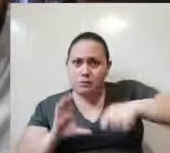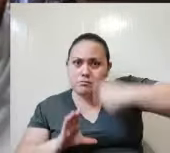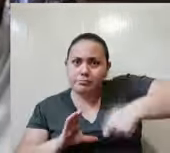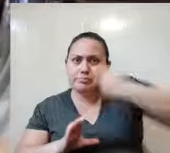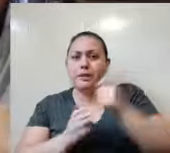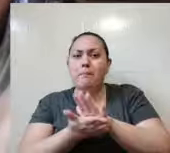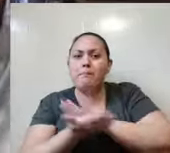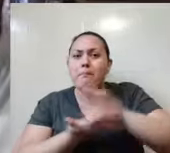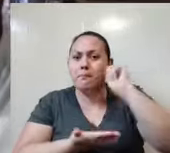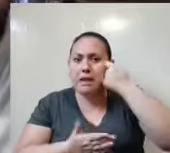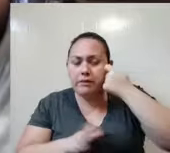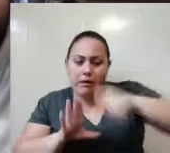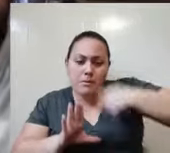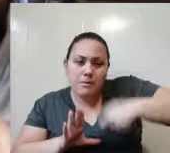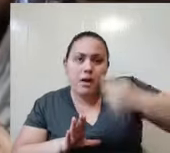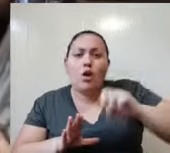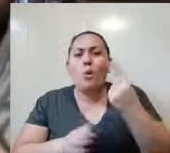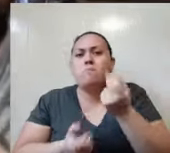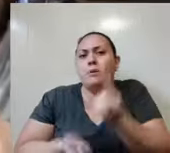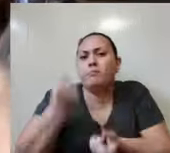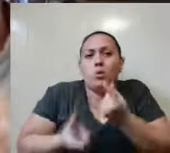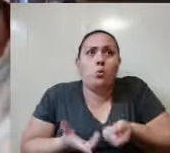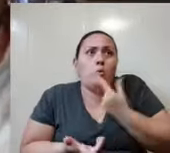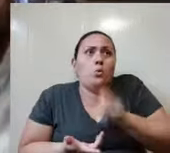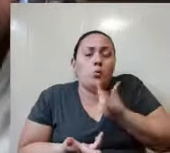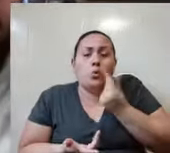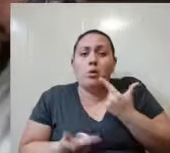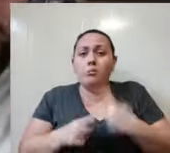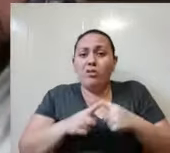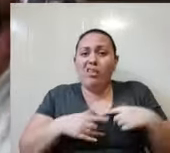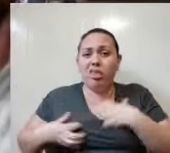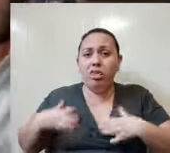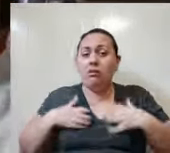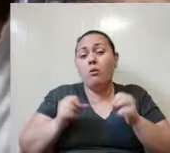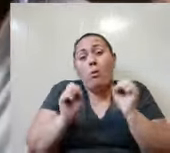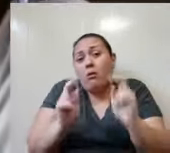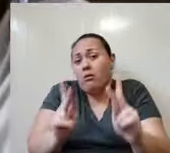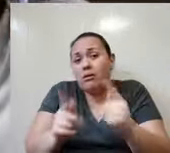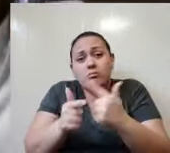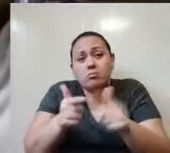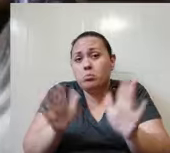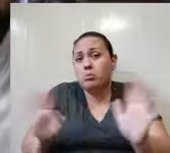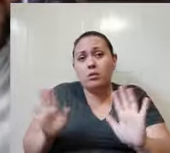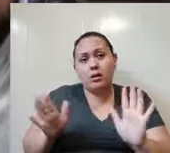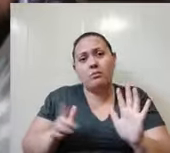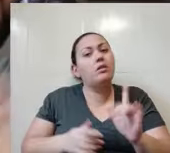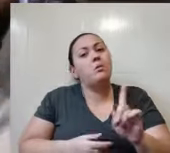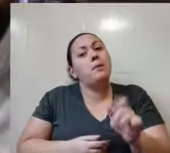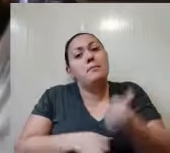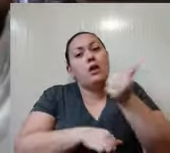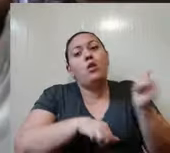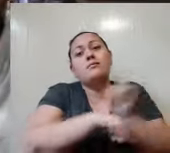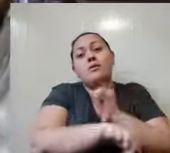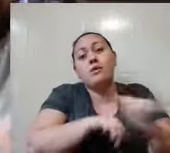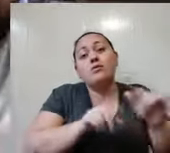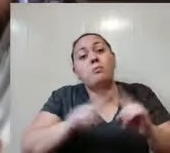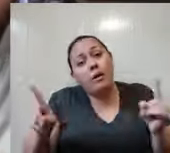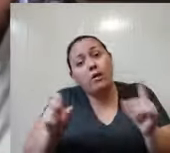com pipoca com brigadeiro em cima, porque eu tô chateado, tá tudo bem. Não é talvez a melhor estratégia de